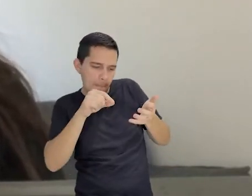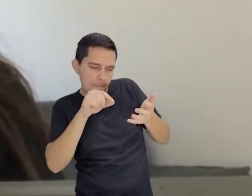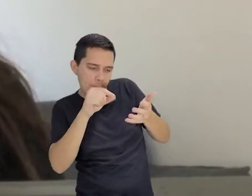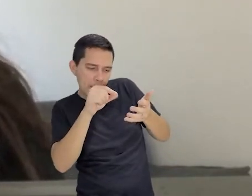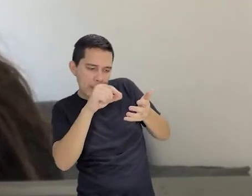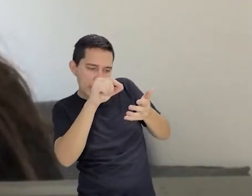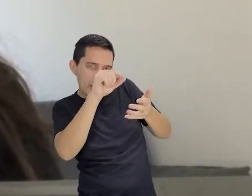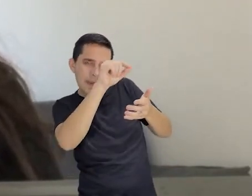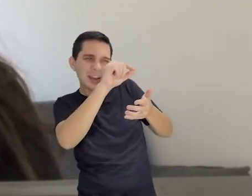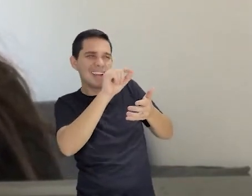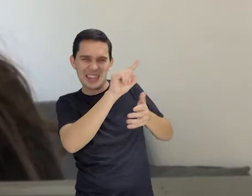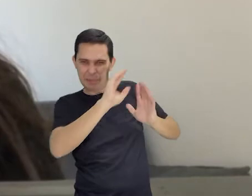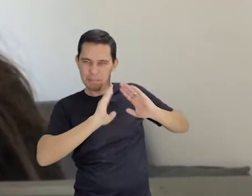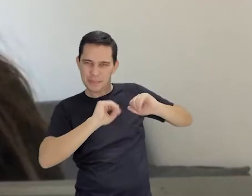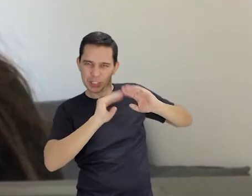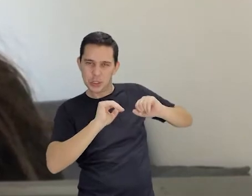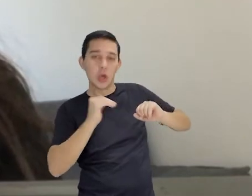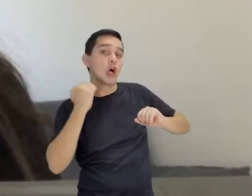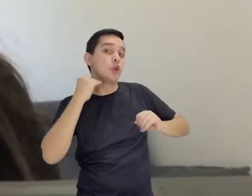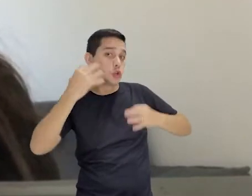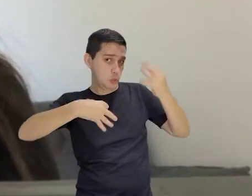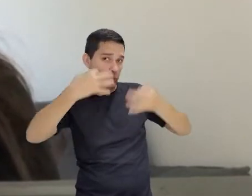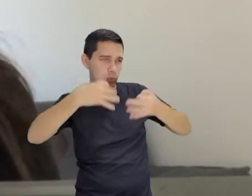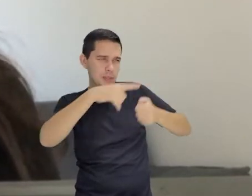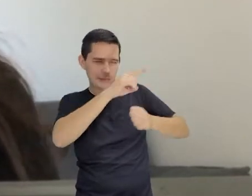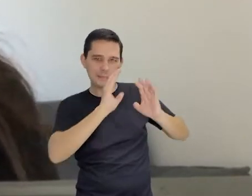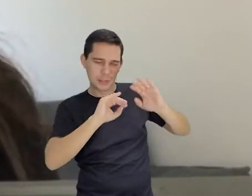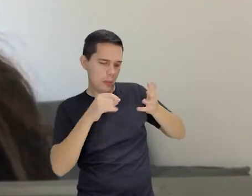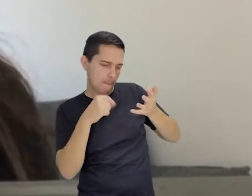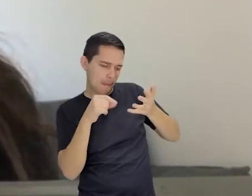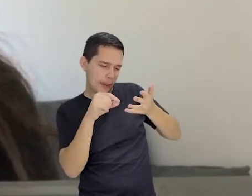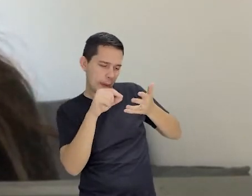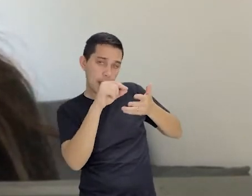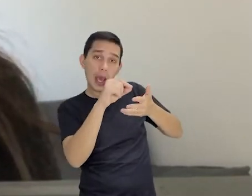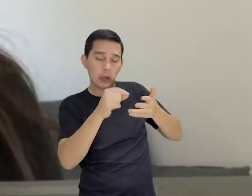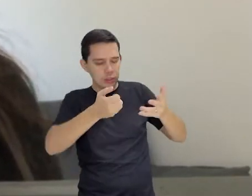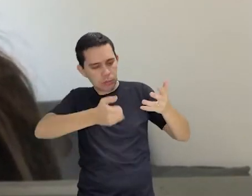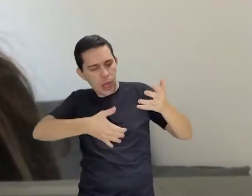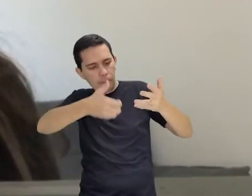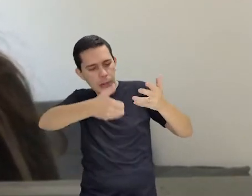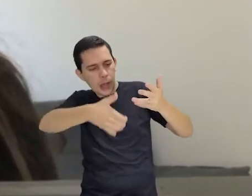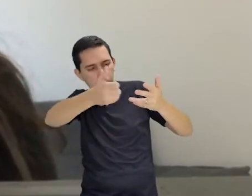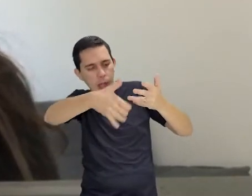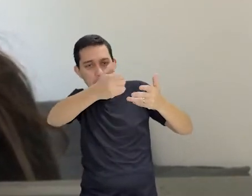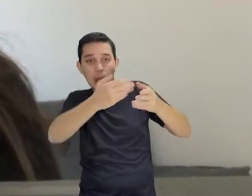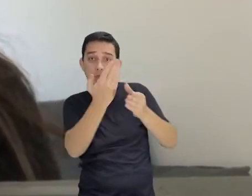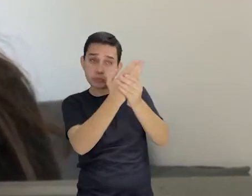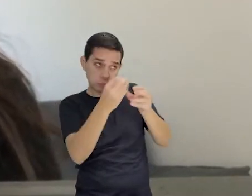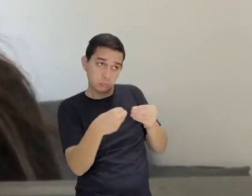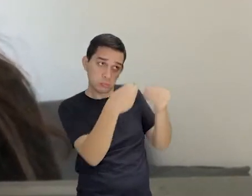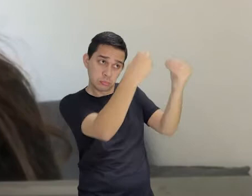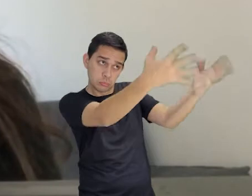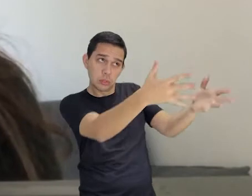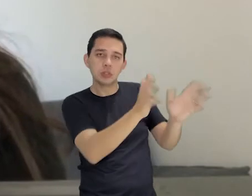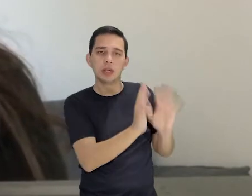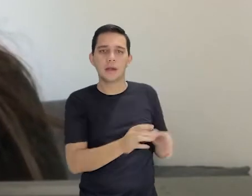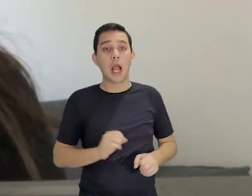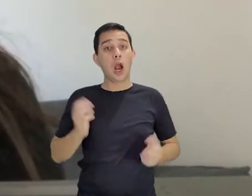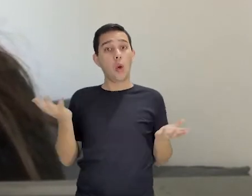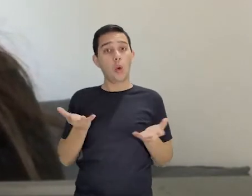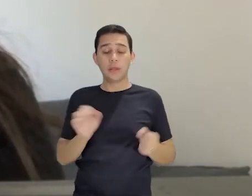esclarecendo esses pontos que a doutora juíza pediu que nós esclarecêssemos, e nós estamos esperando a decisão dela.